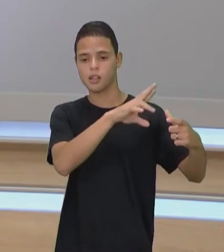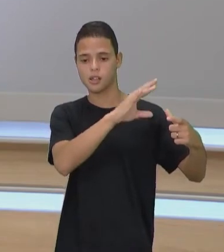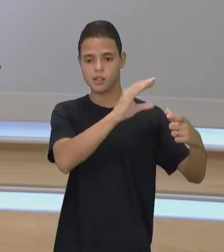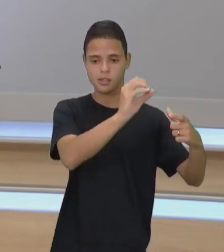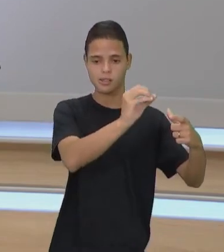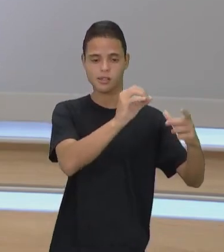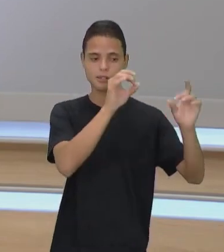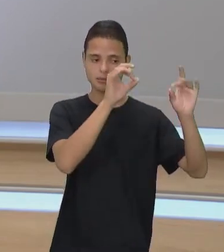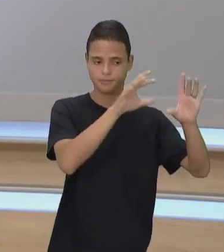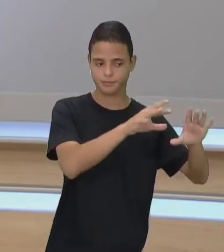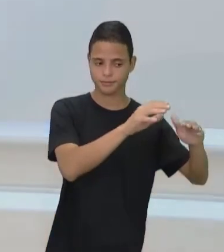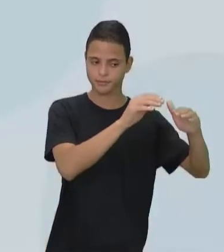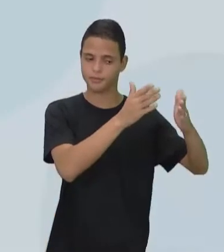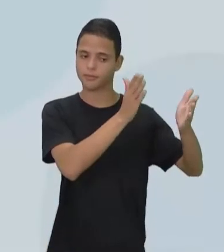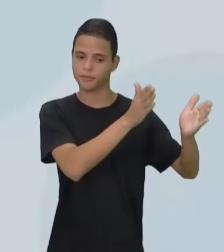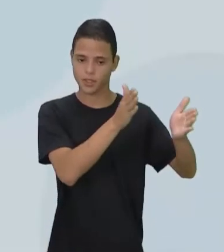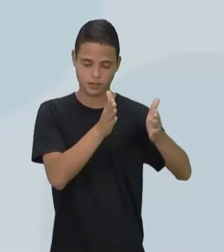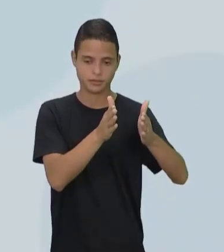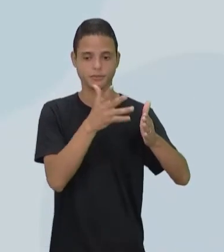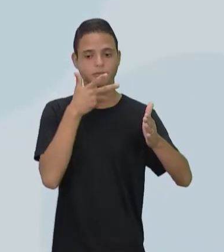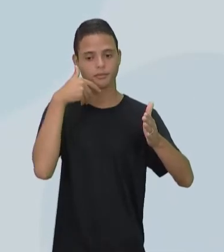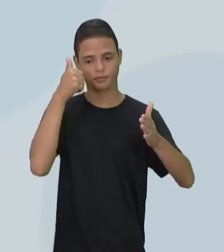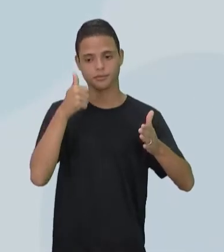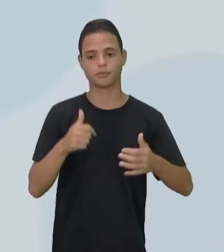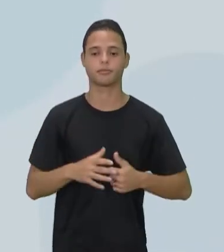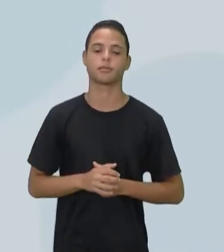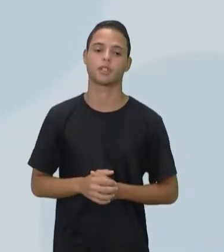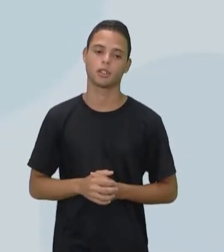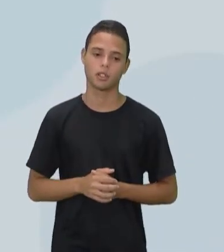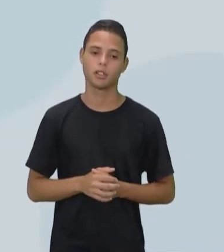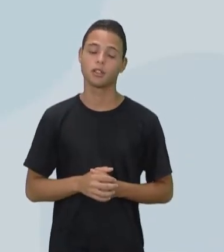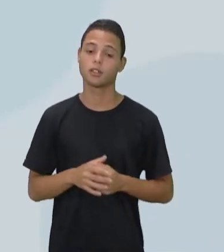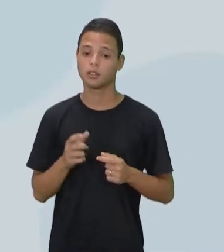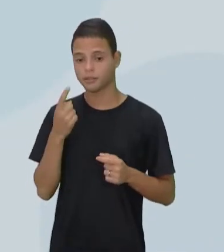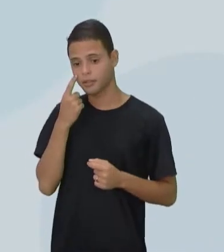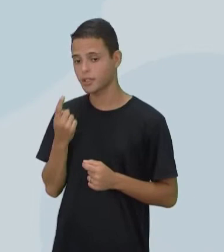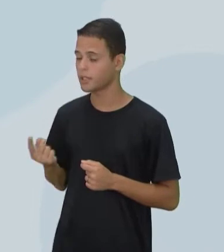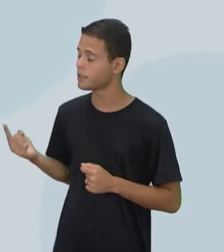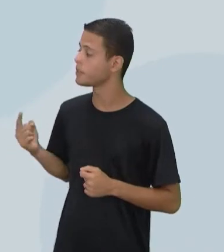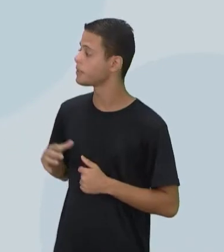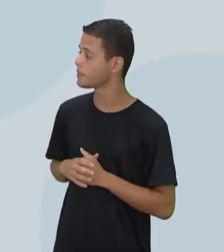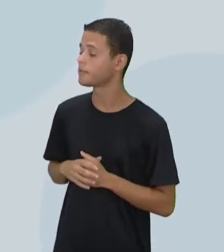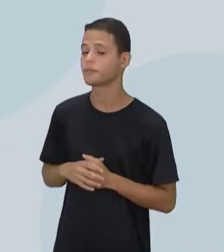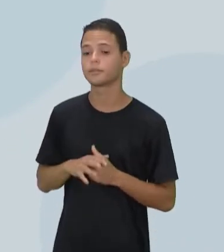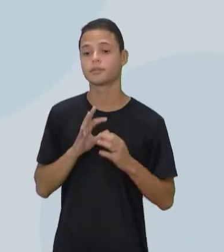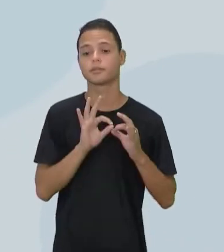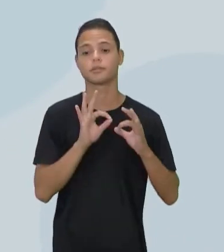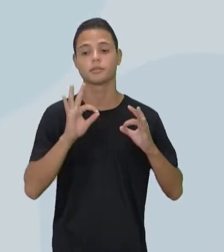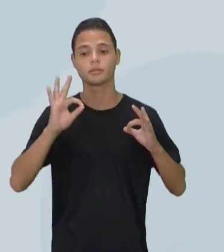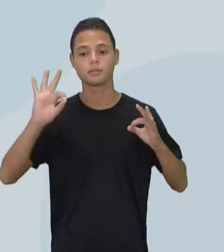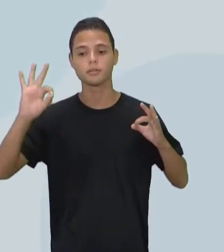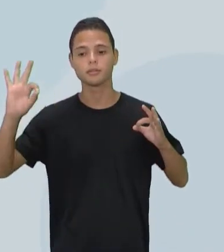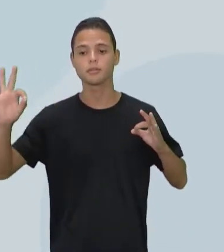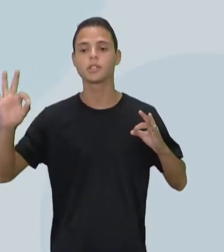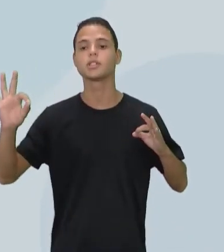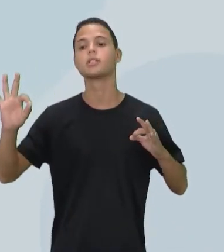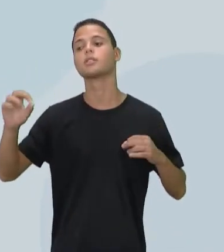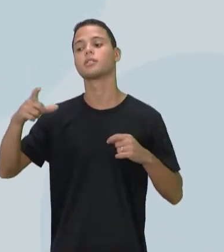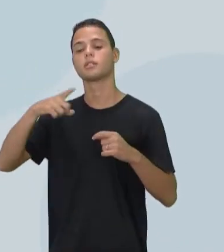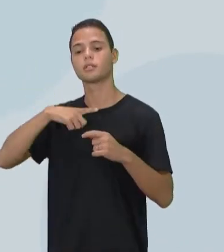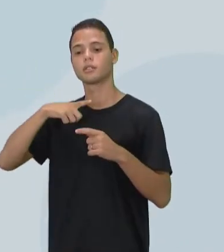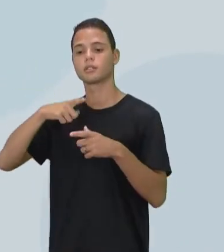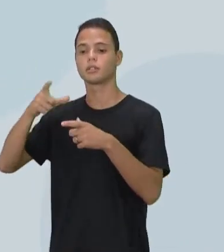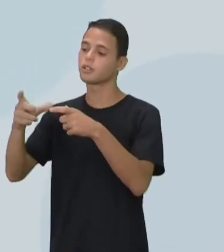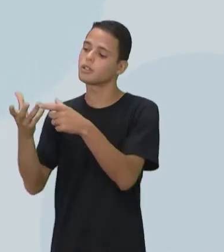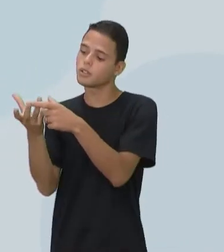ó, ali no final, ele até fala um pouco que eles são construídos afastados da cidade, eles têm um sistema de drenagem desse chorume,